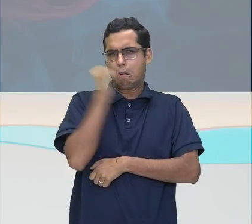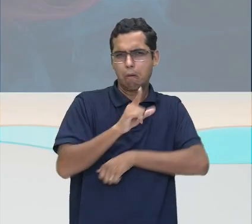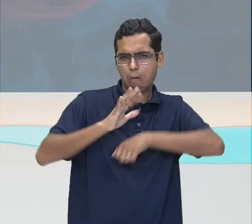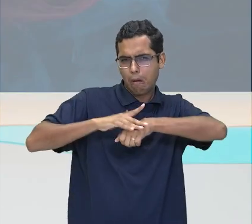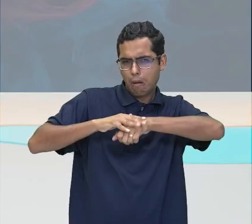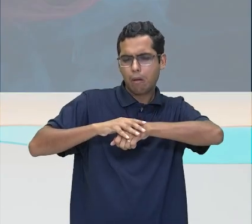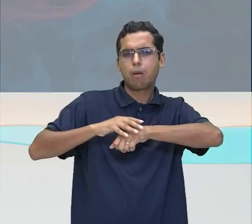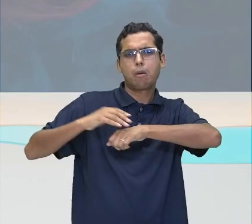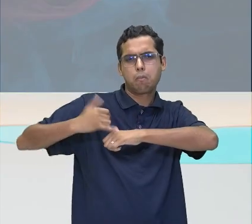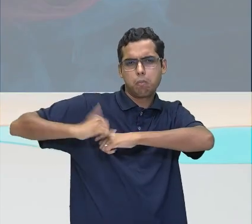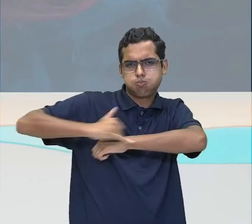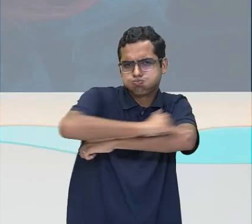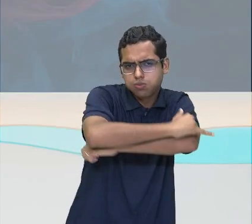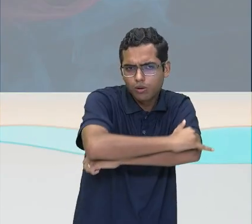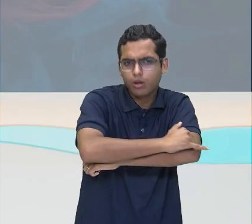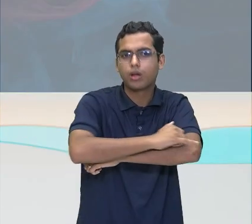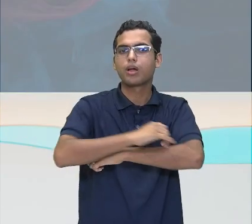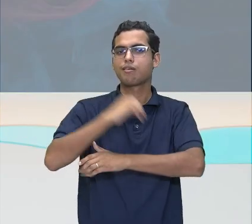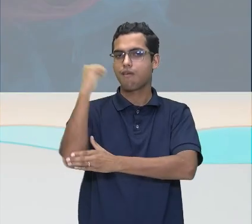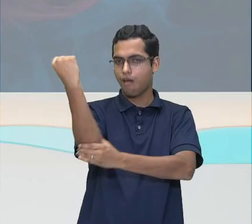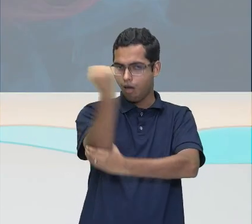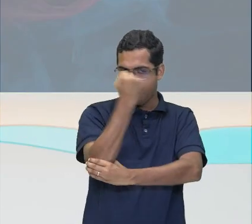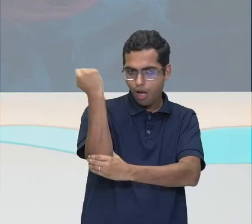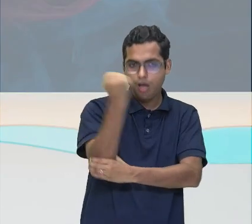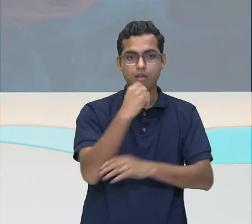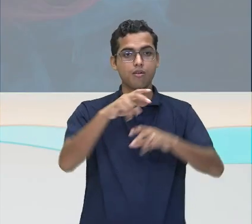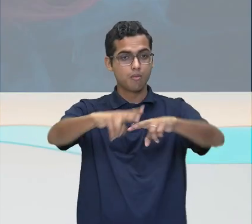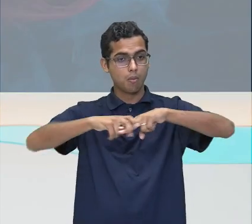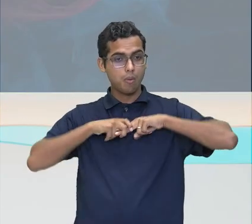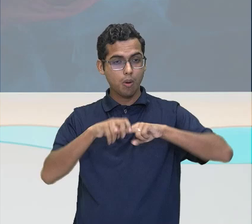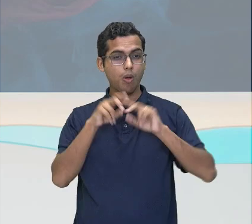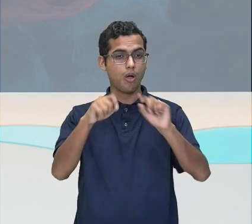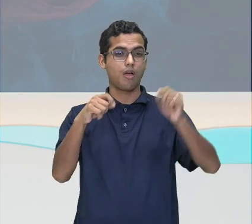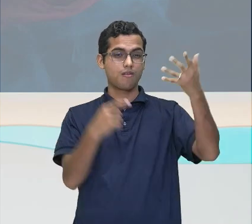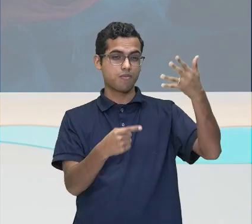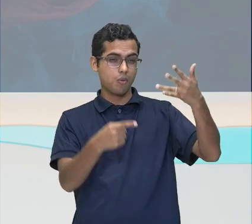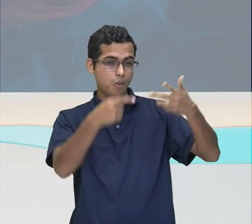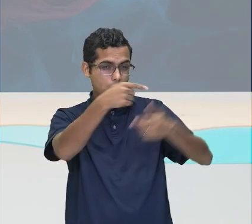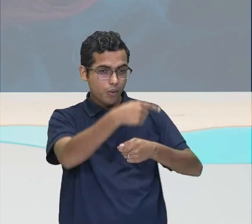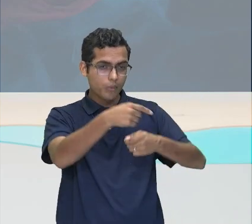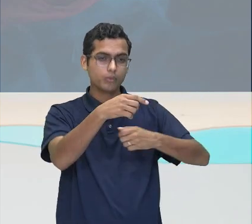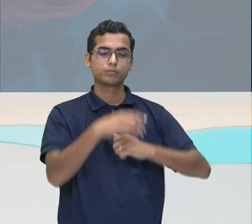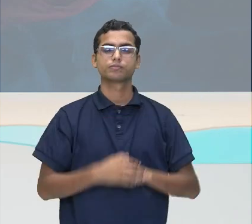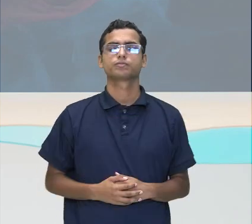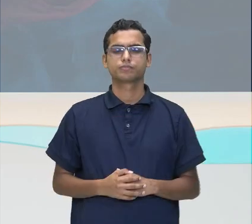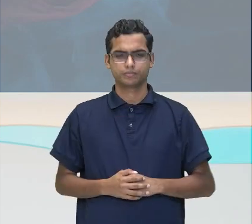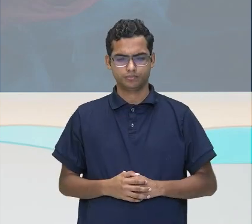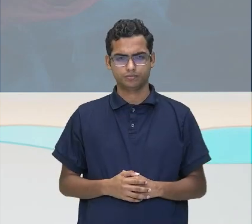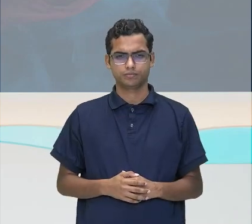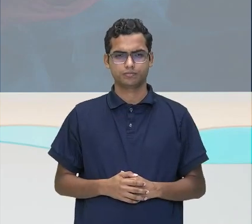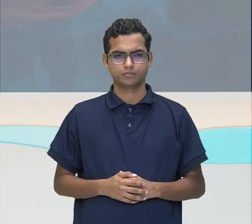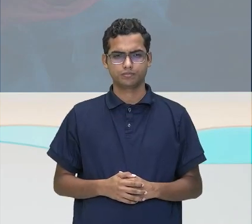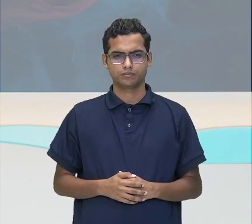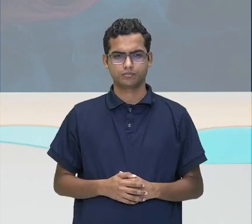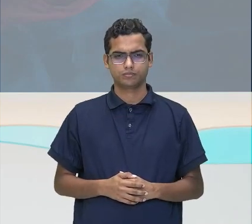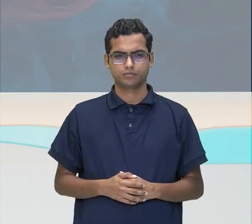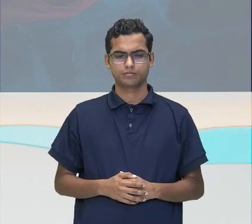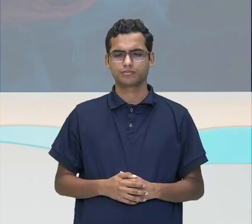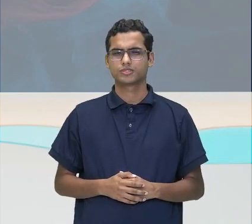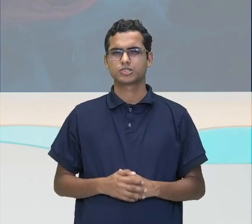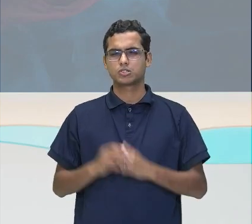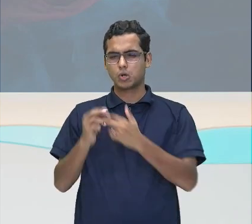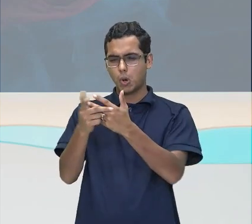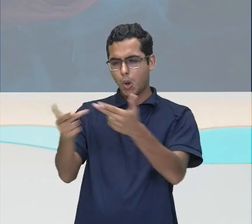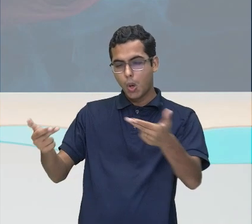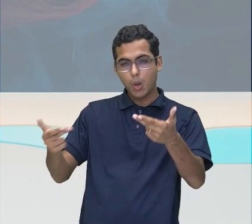crônica complexa e ela é desencadeada por uma série de fatores, sendo, portanto, multifatorial.